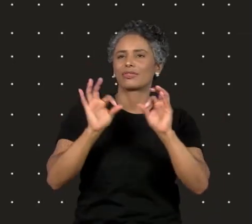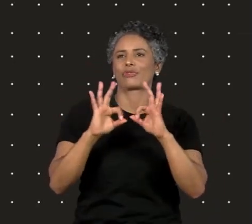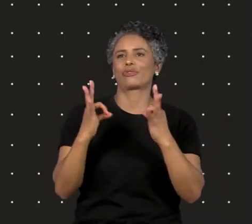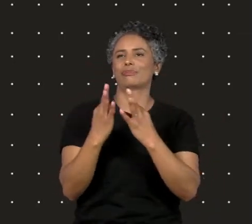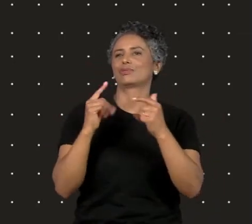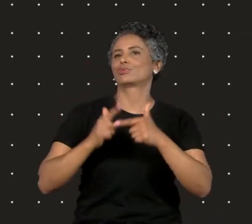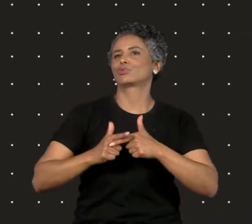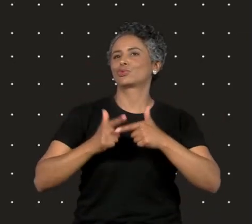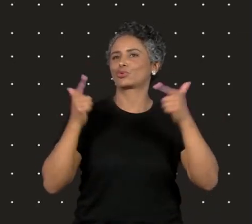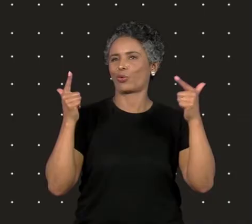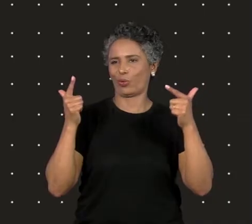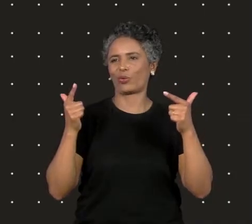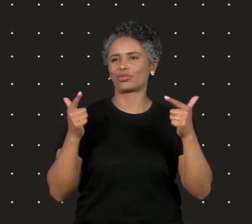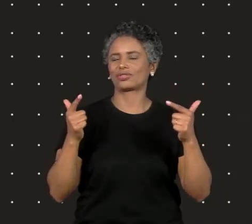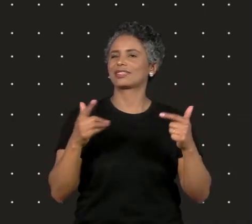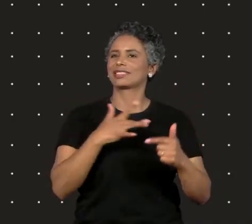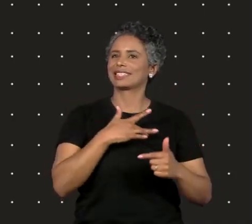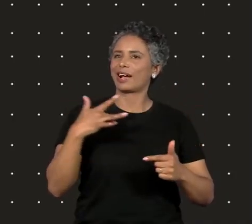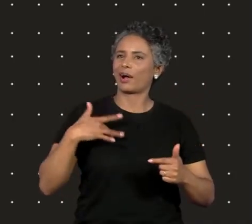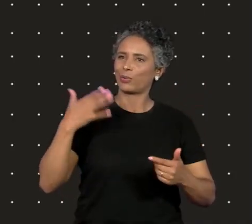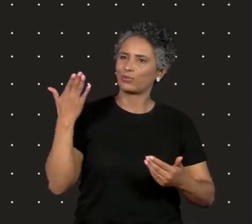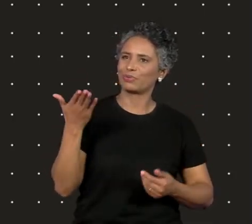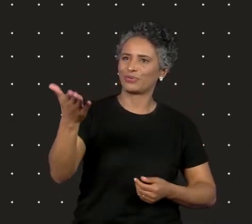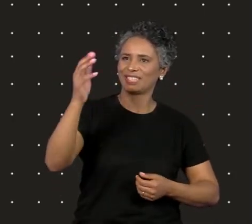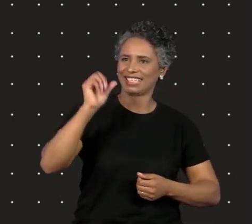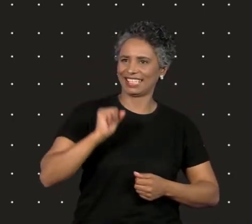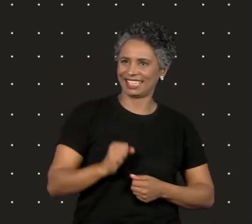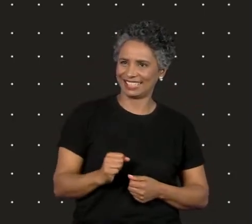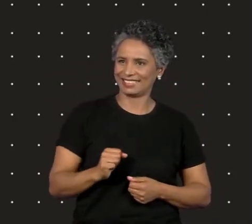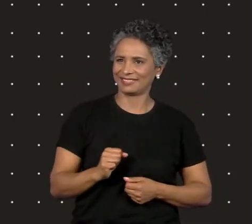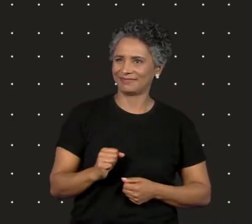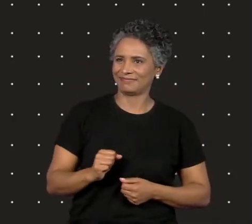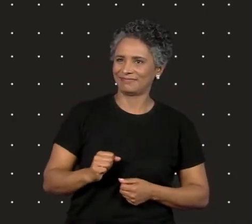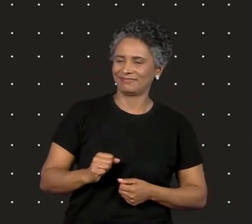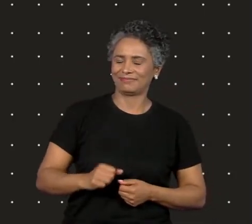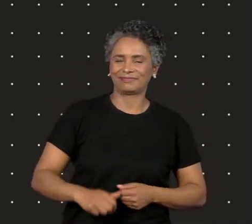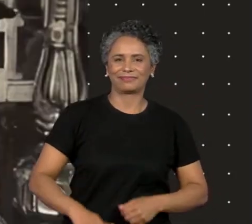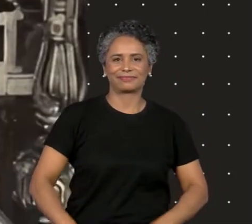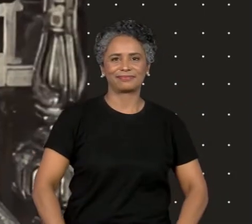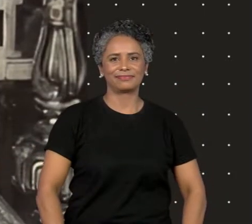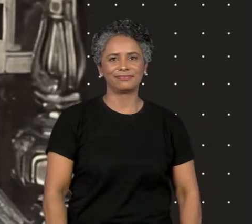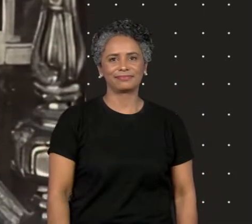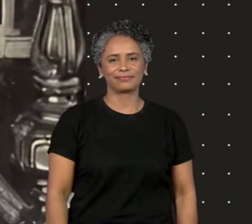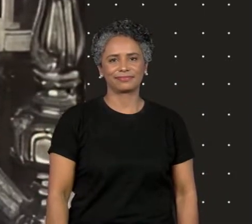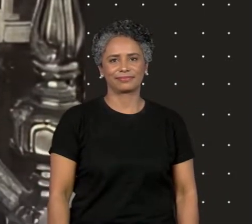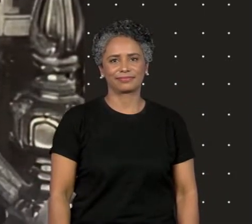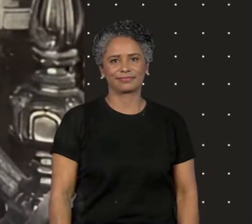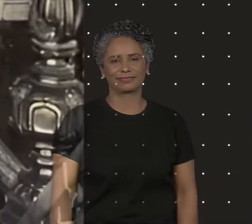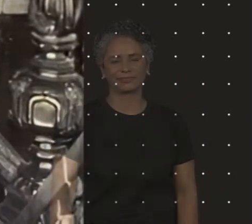sorte. Saúde. Saúde, mais importante.